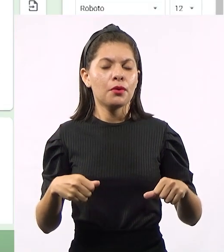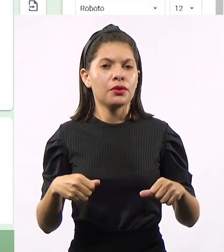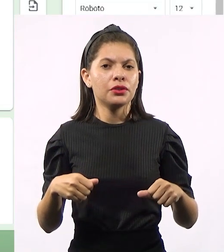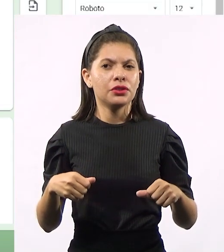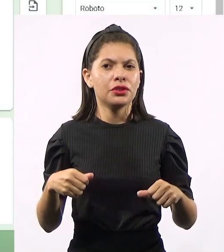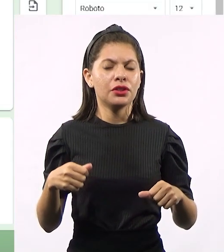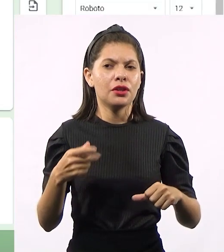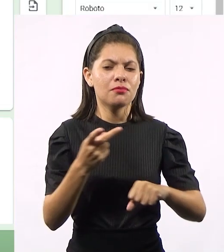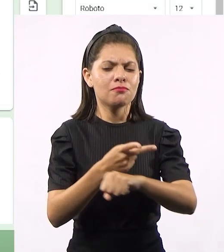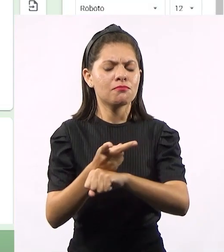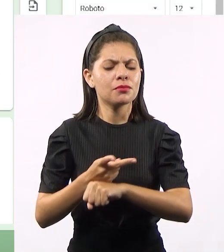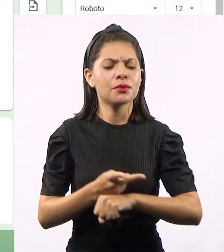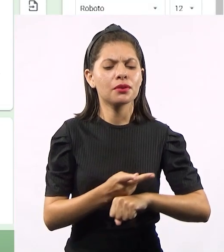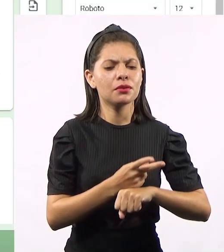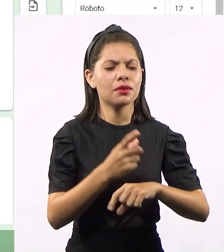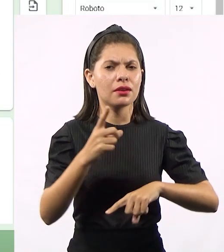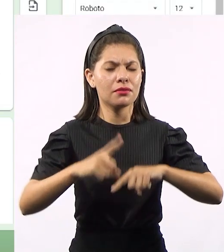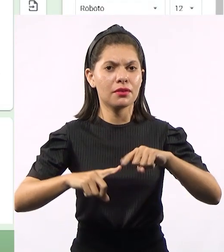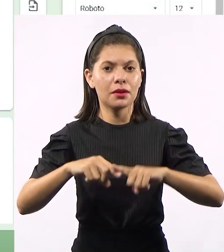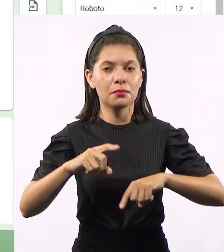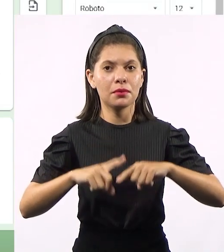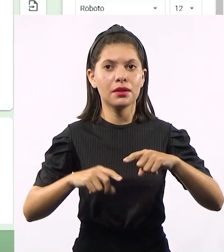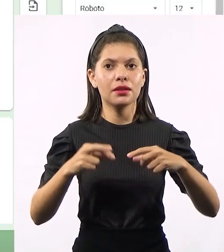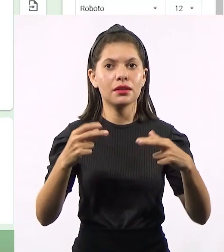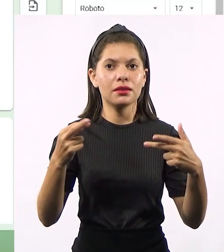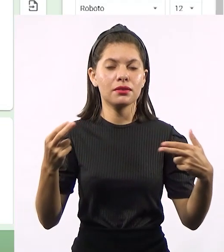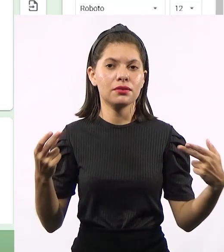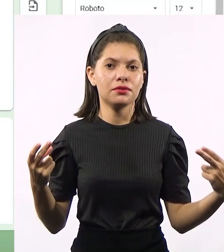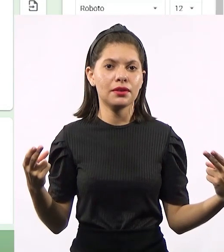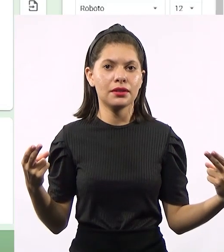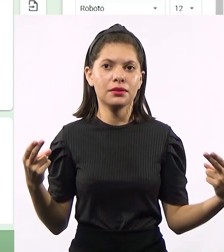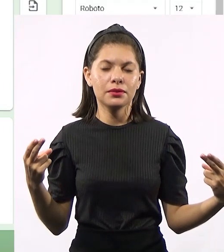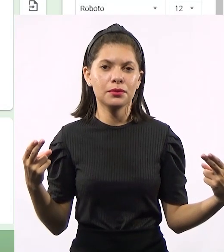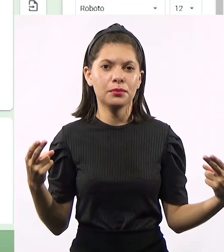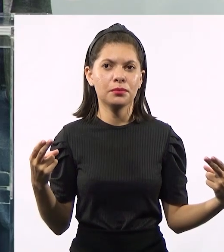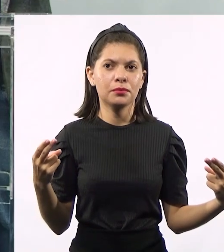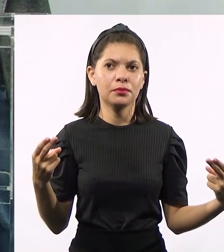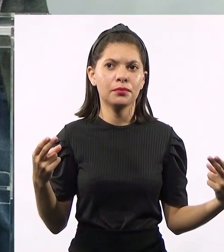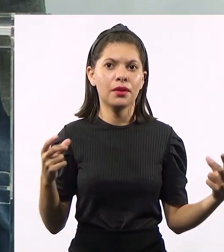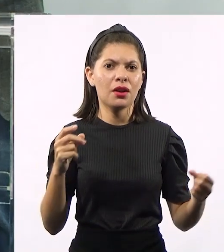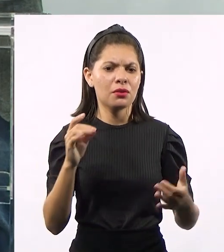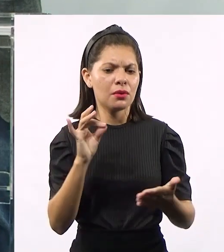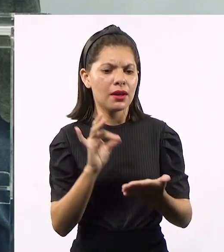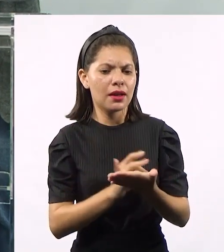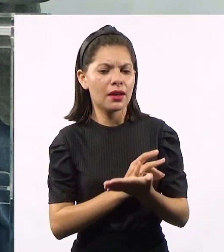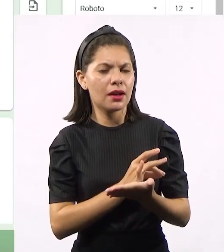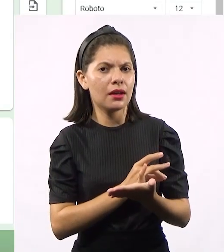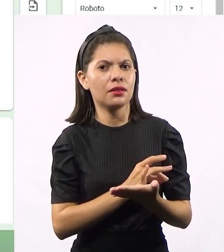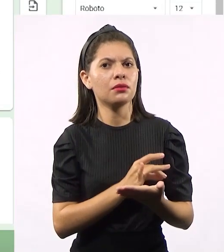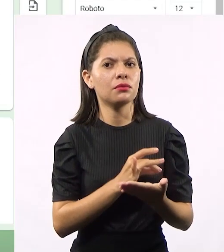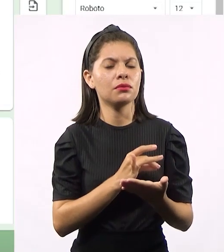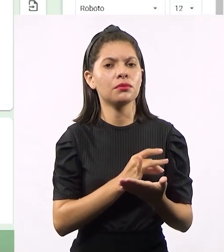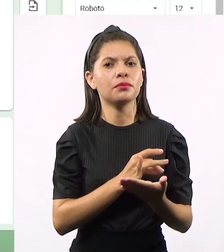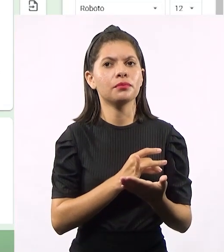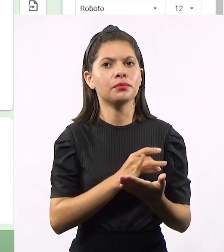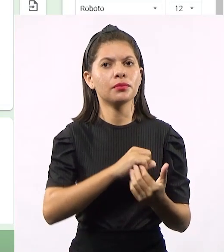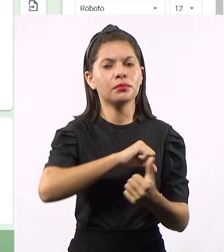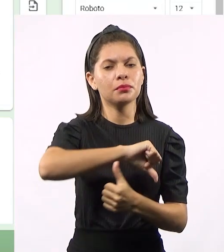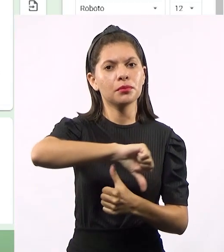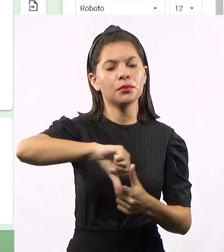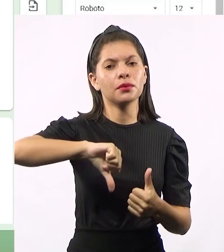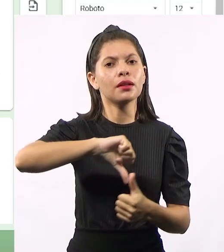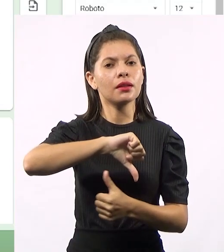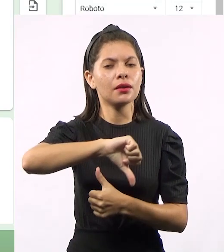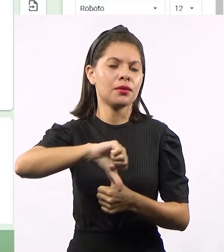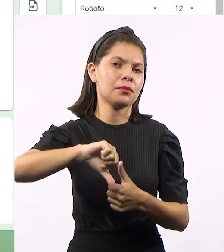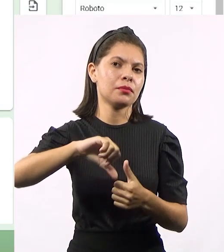outras ferramentas. As opções de desfazer e refazer, caso eu fiz alguma coisa de errado lá no formulário e queira alterar, e a opção